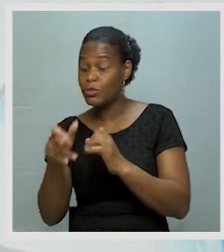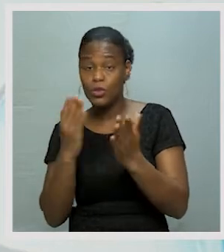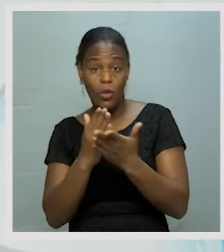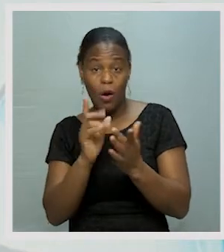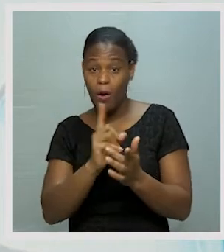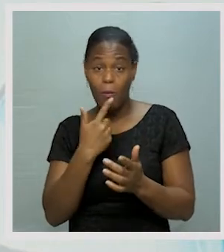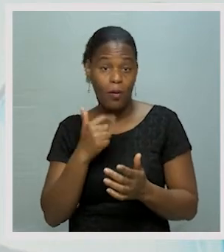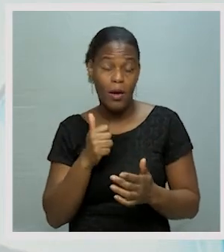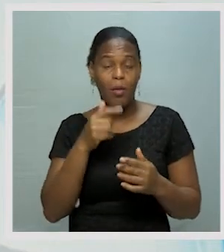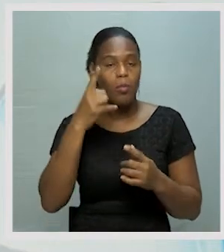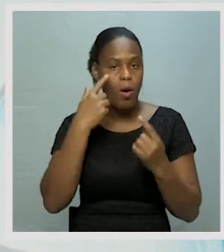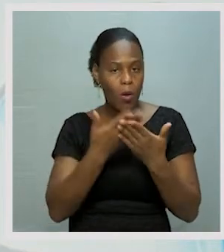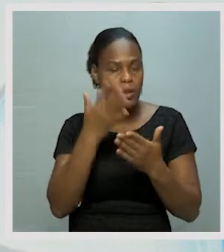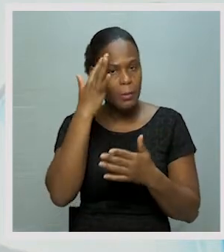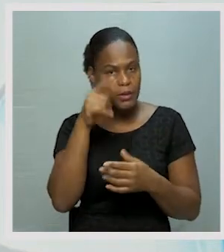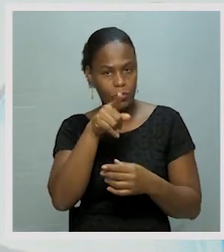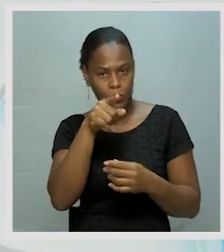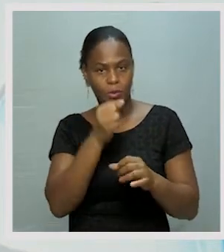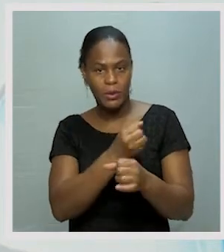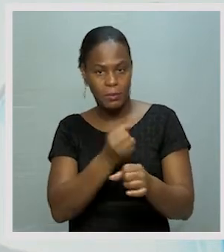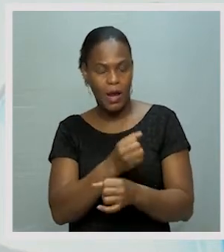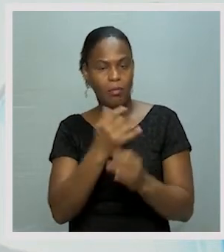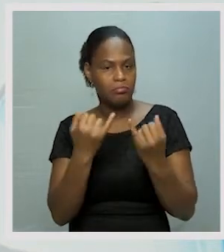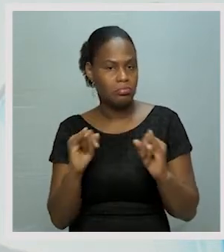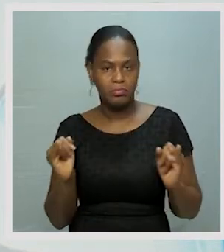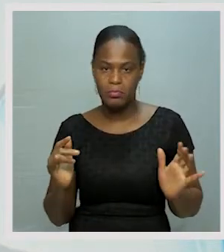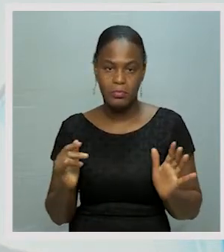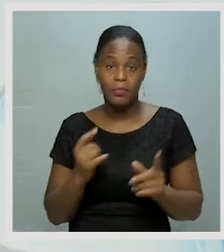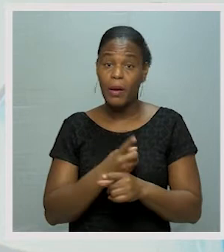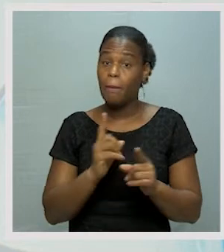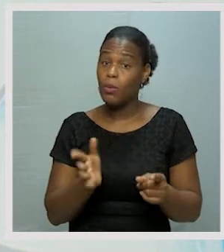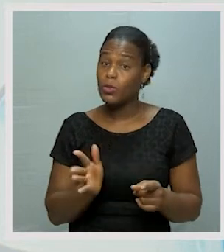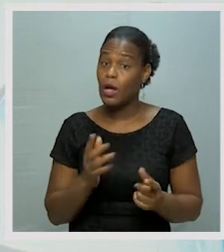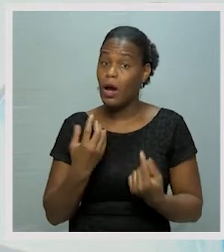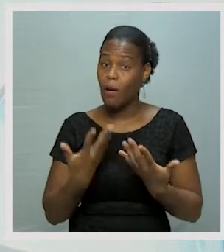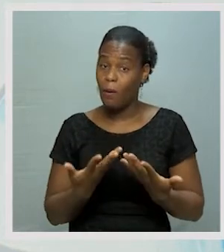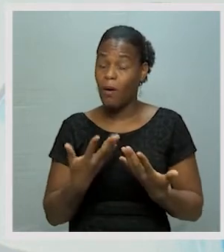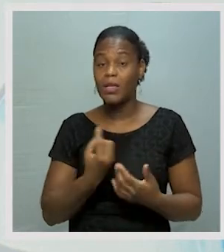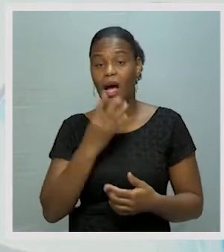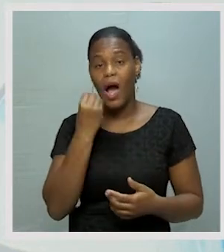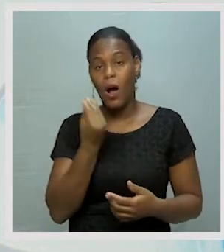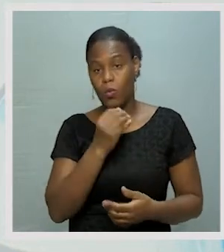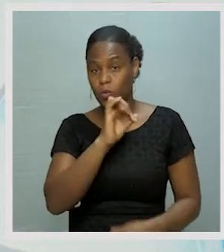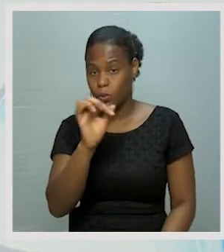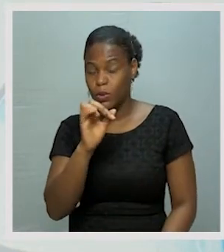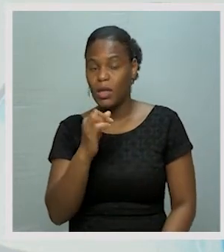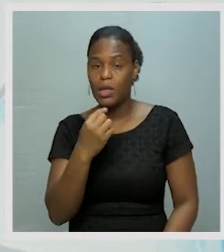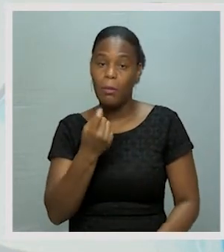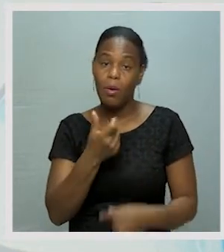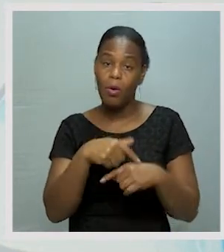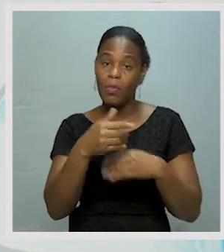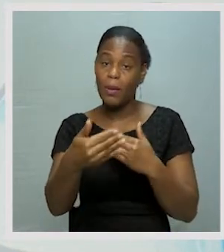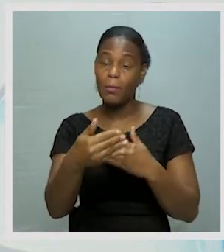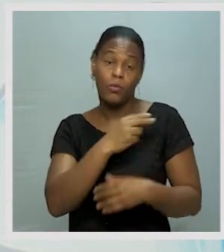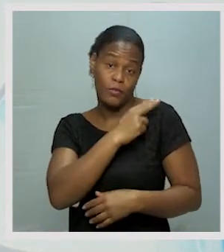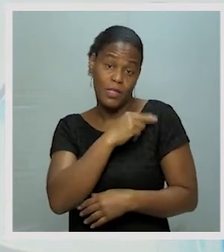vossa capacidade de trabalhar independente, porque já agora são alunos que daqui a pouco vão estar na universidade e